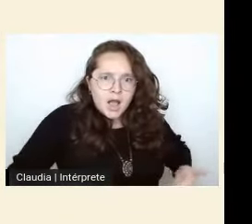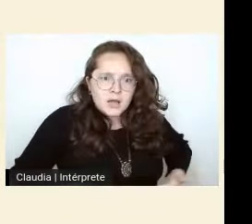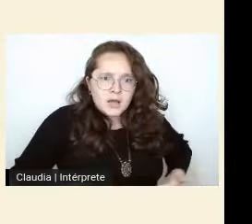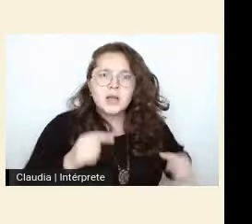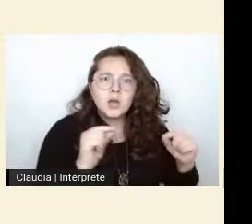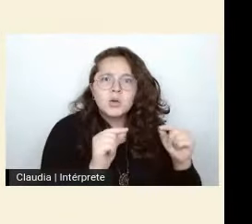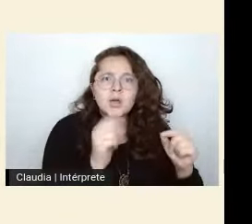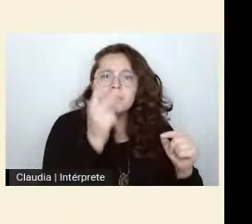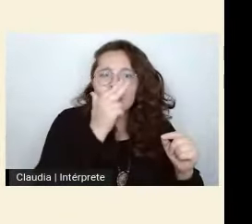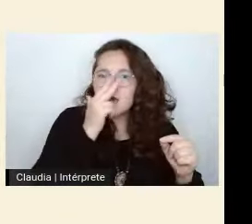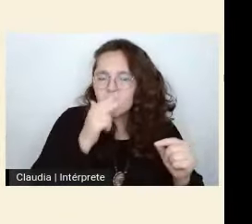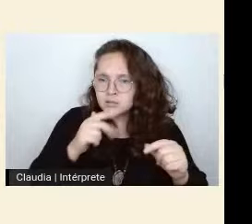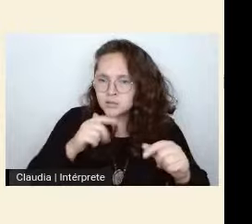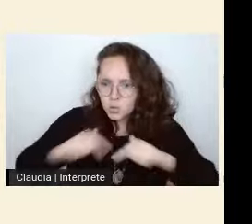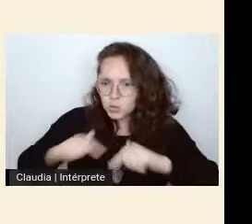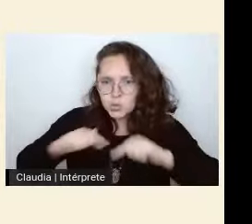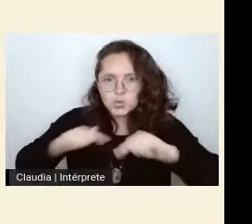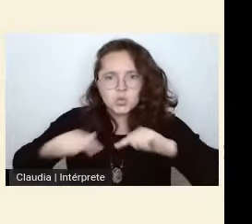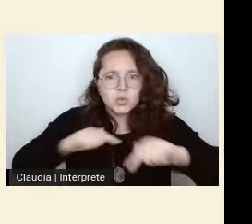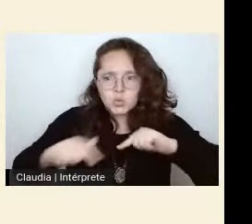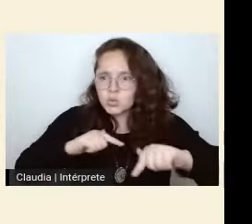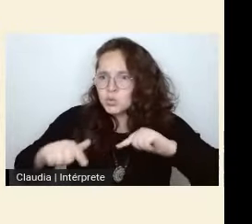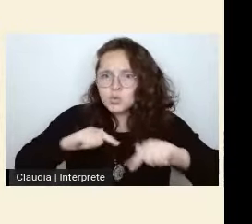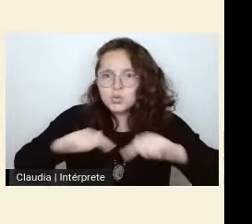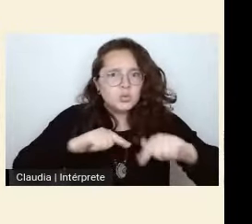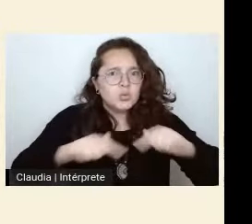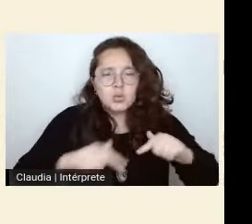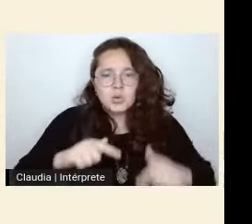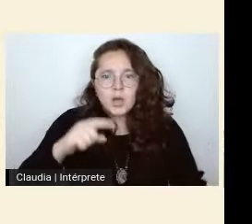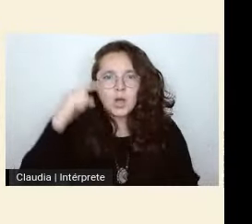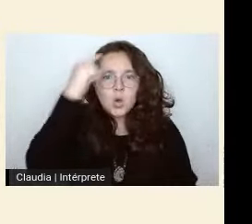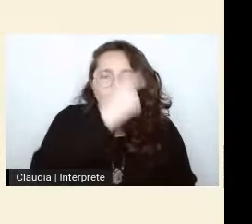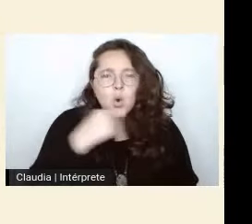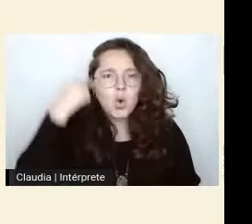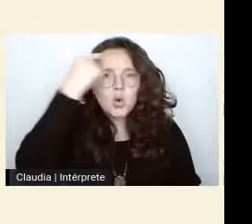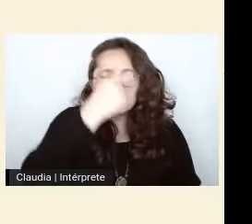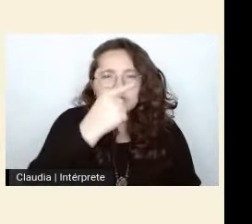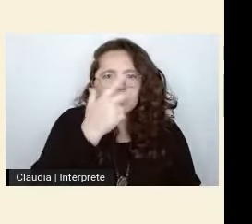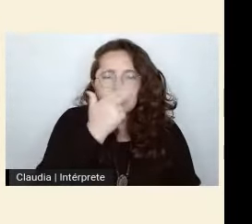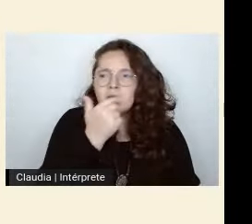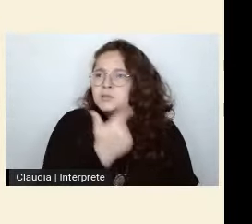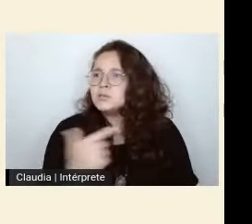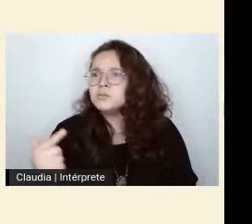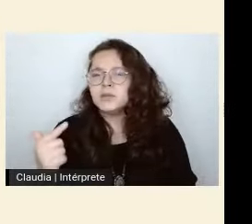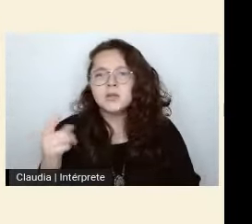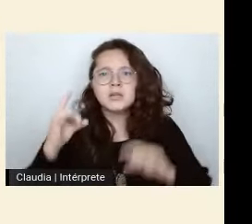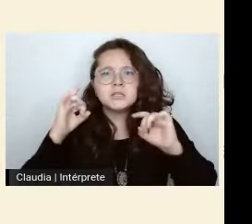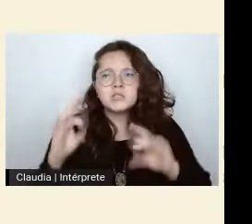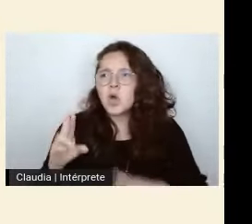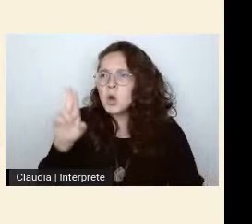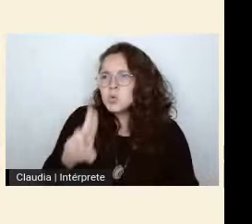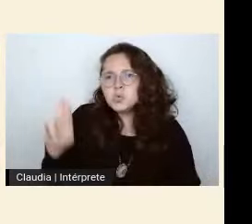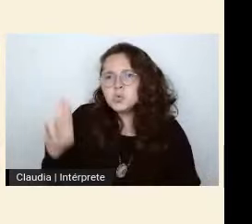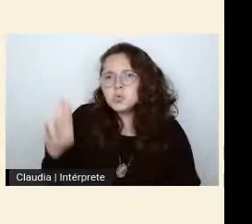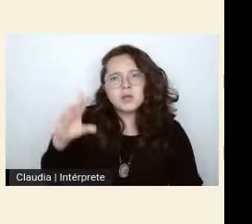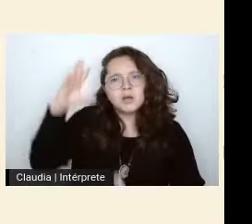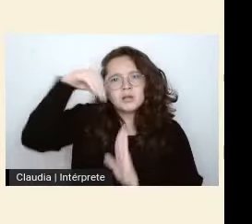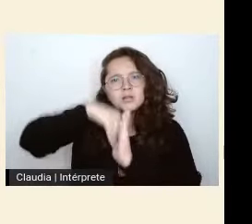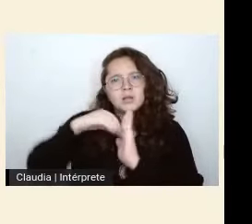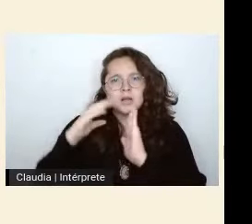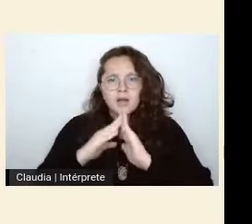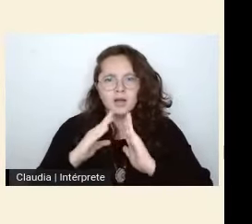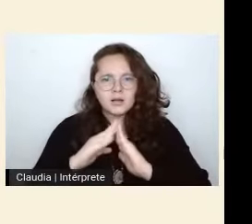assexuada, de rosto indiferenciado na função reificada de objeto do lar. E a insinuante